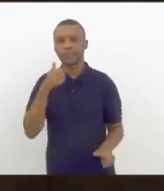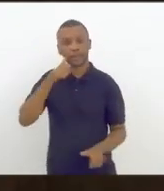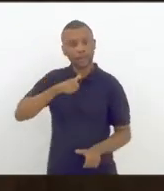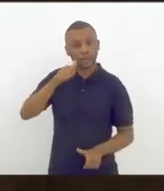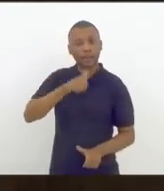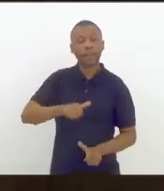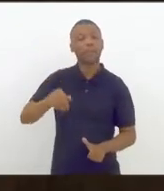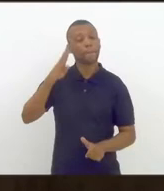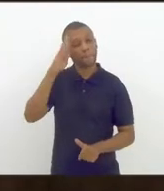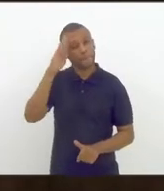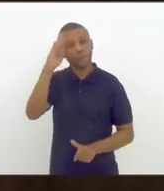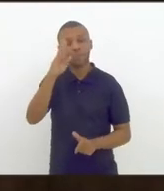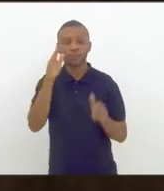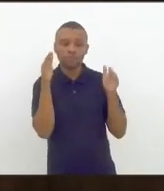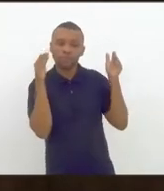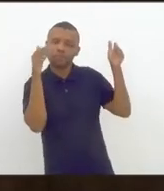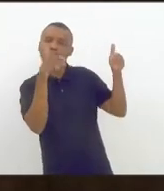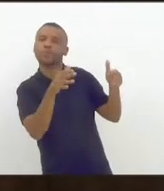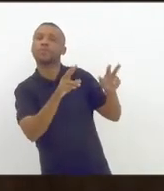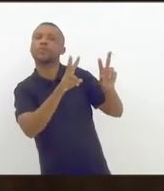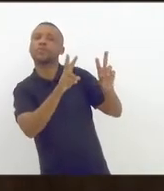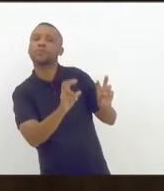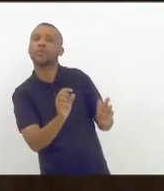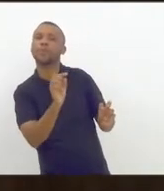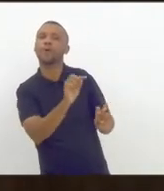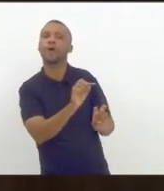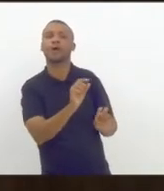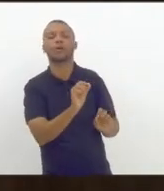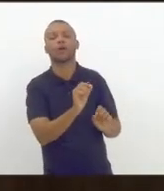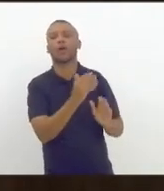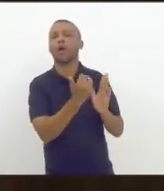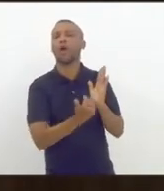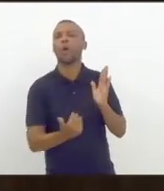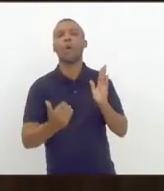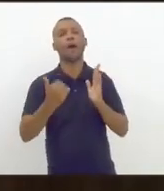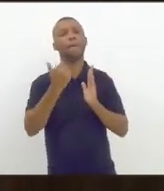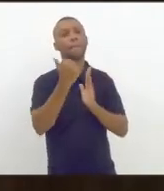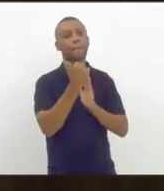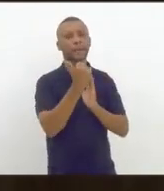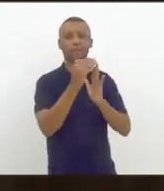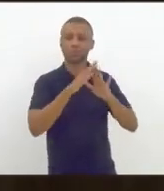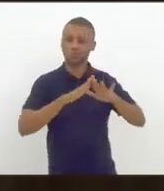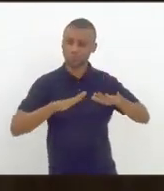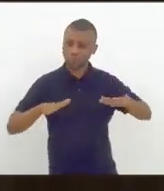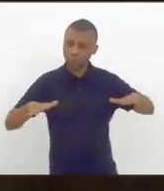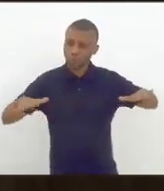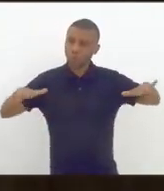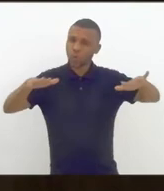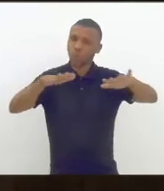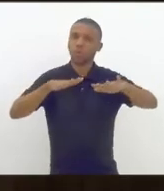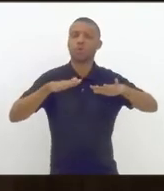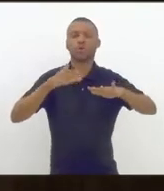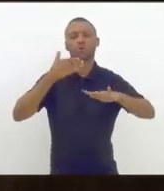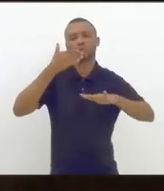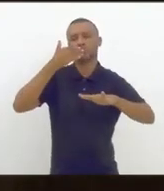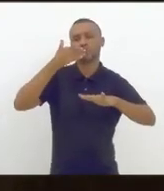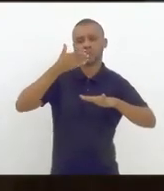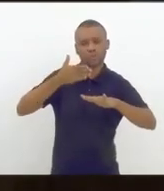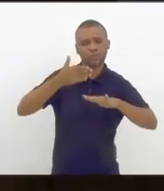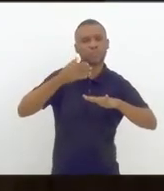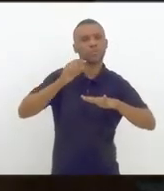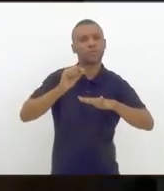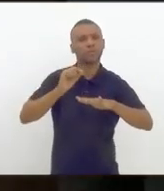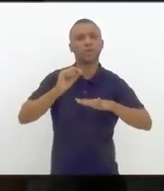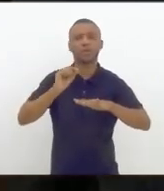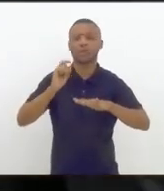inclusive com relação ao aumento do escopo, né, da chegada